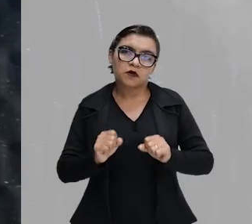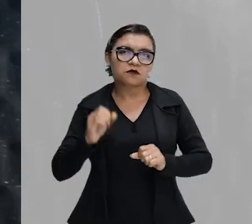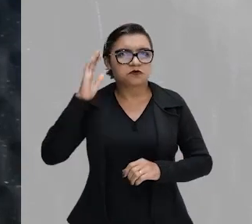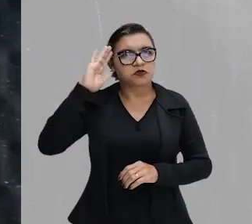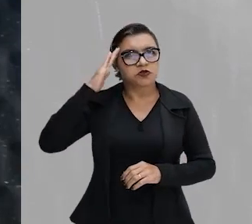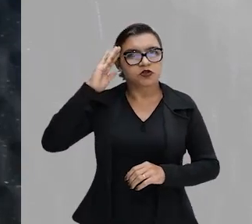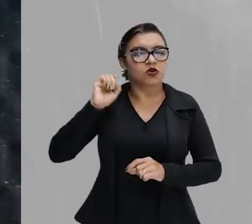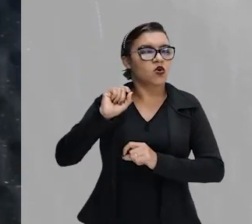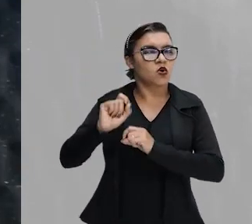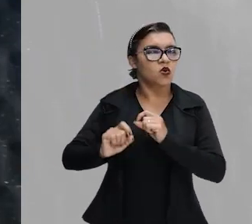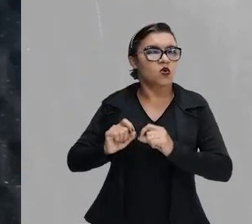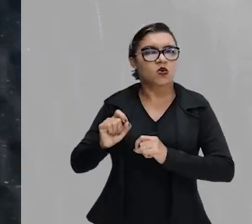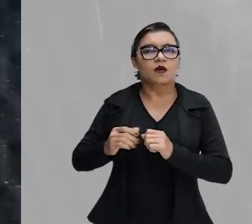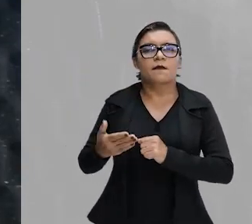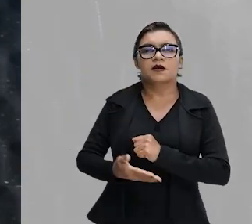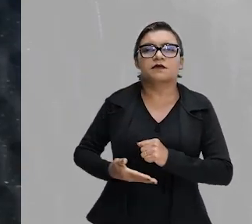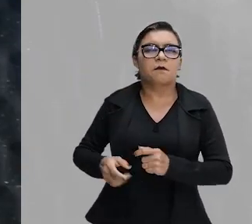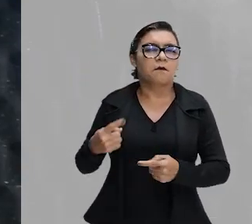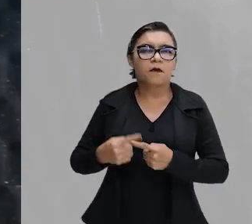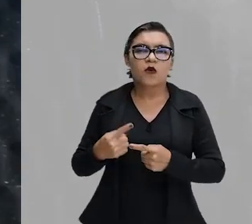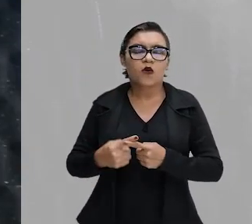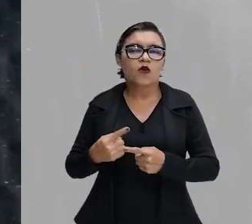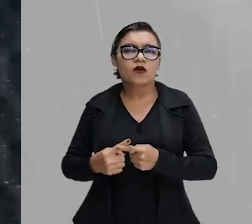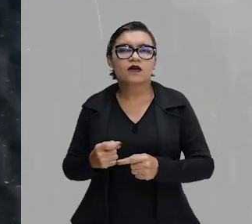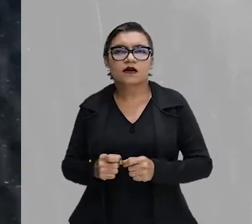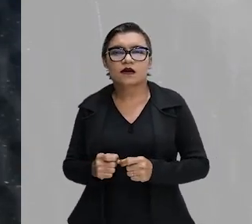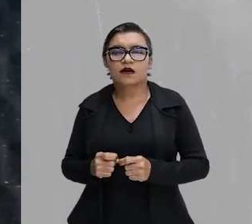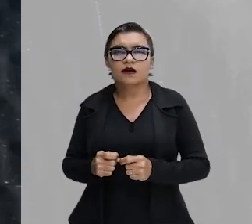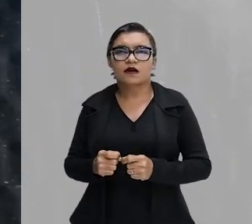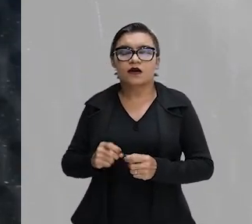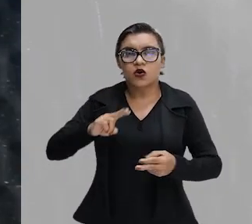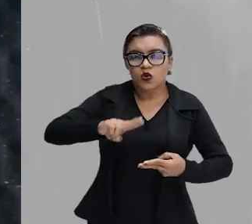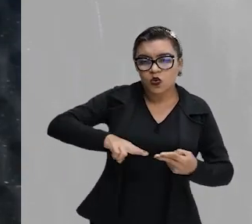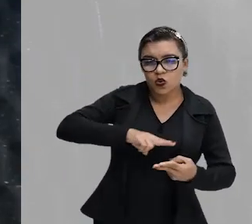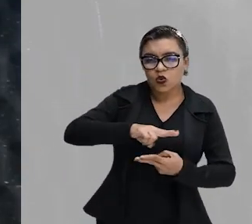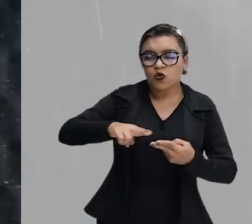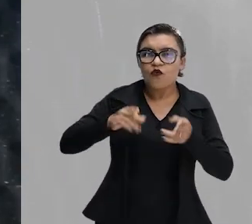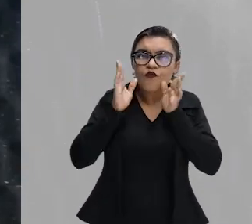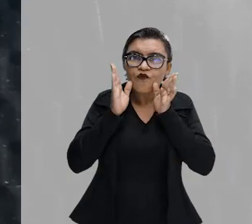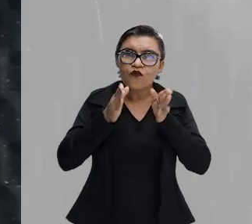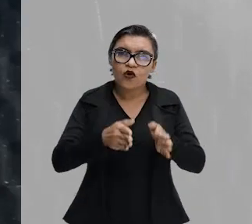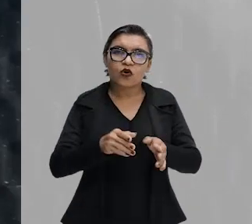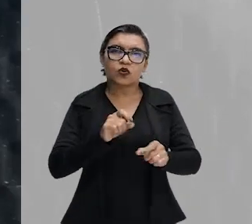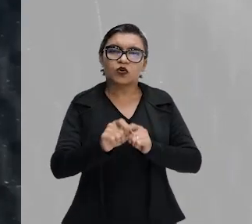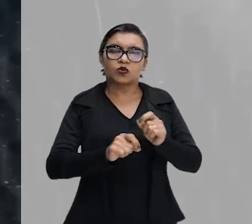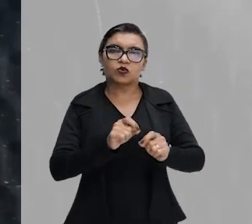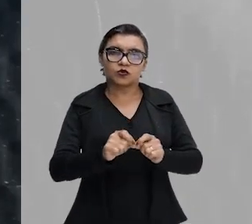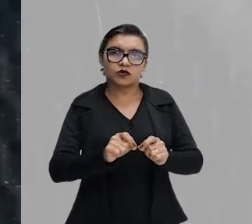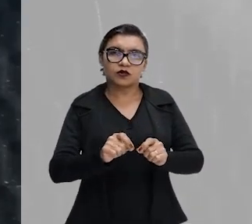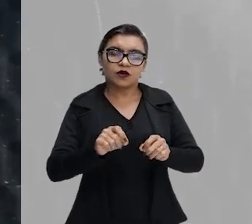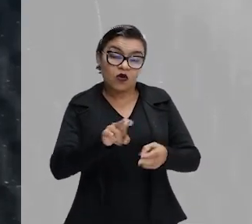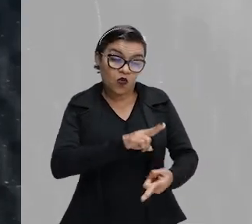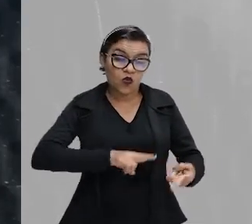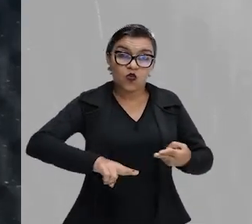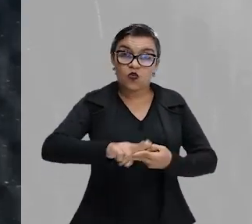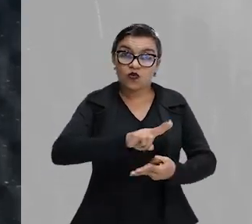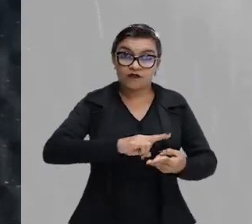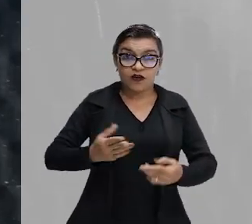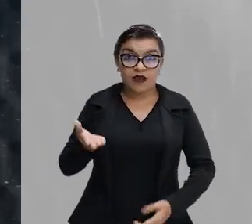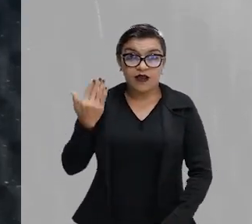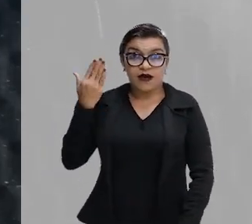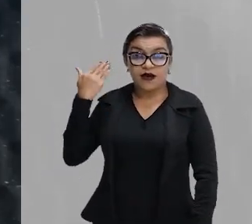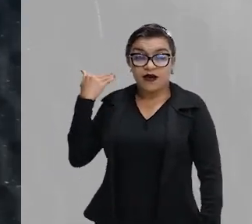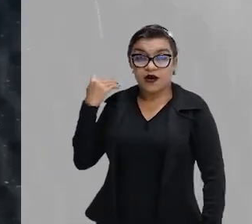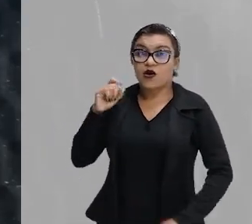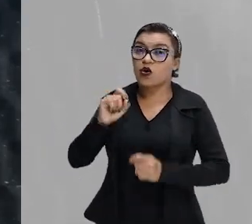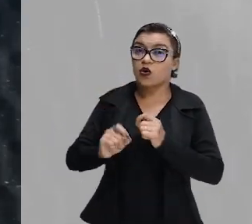entender, basicamente, por que você falava do centro do universo, justamente por conta de que o universo, para as pessoas da época,